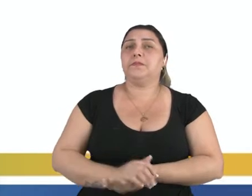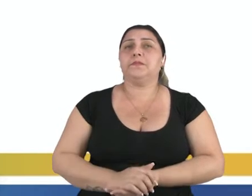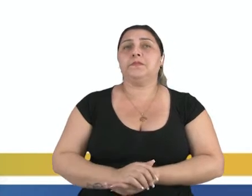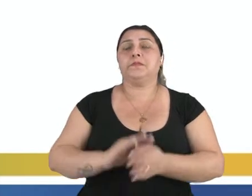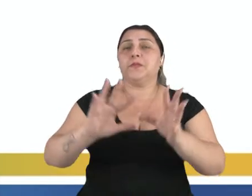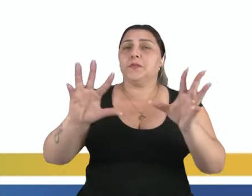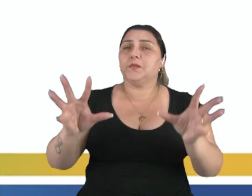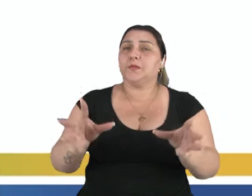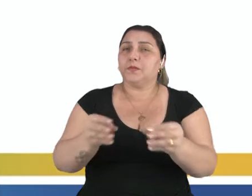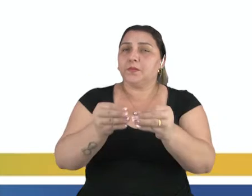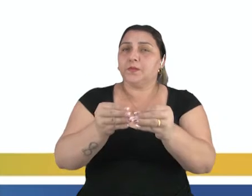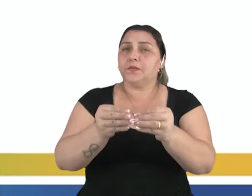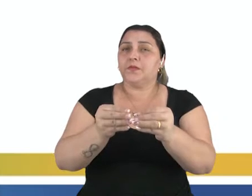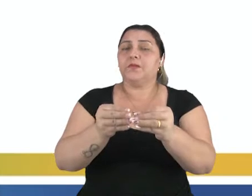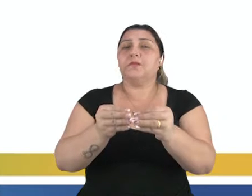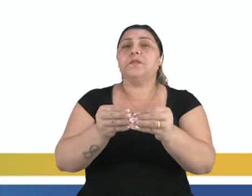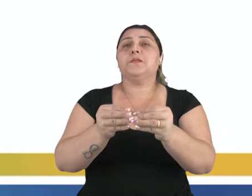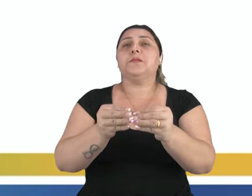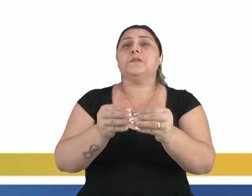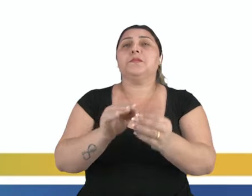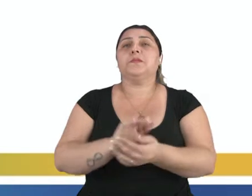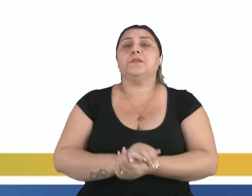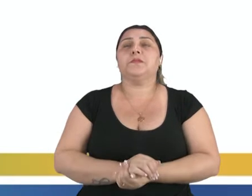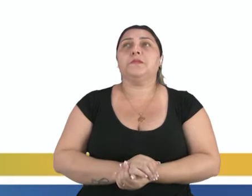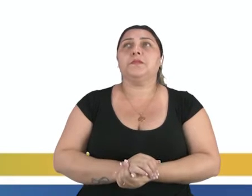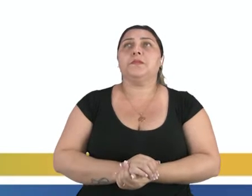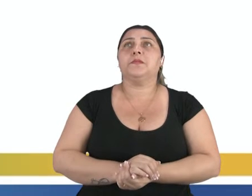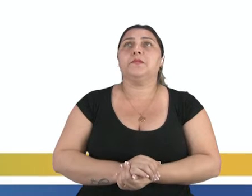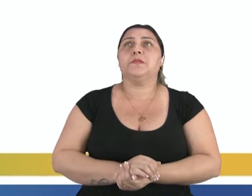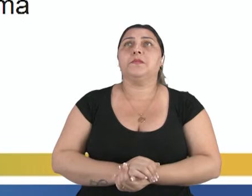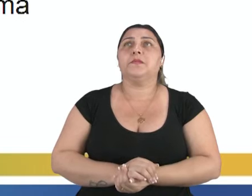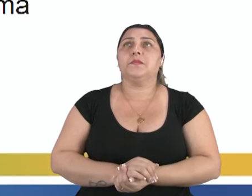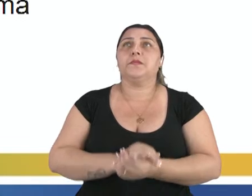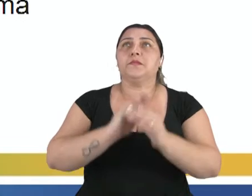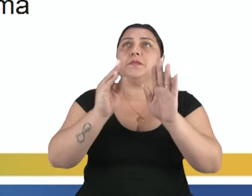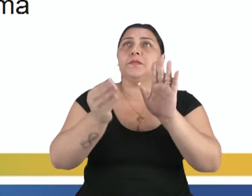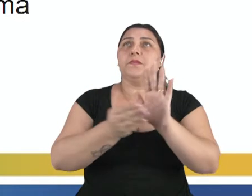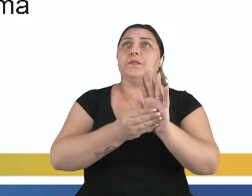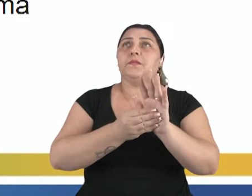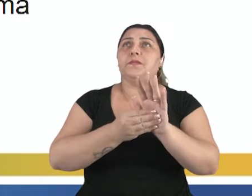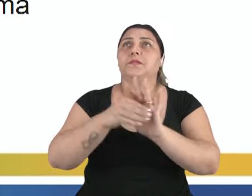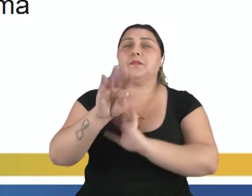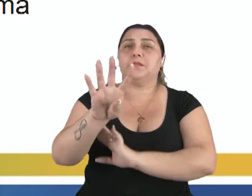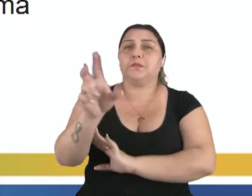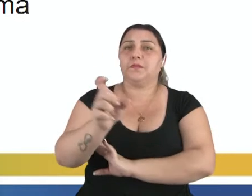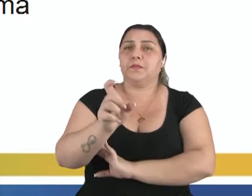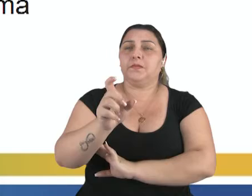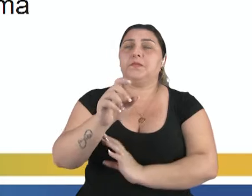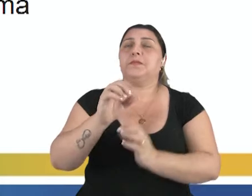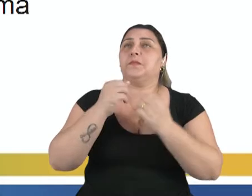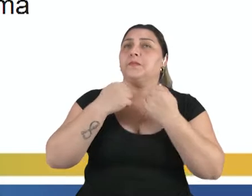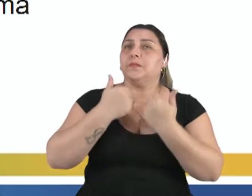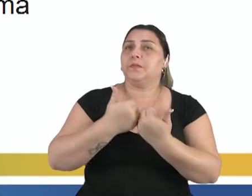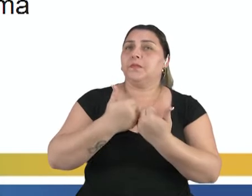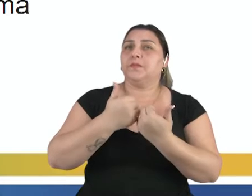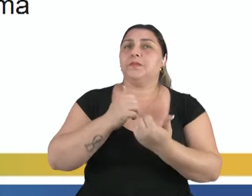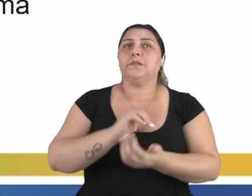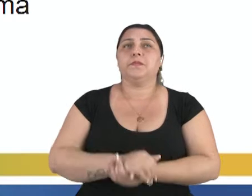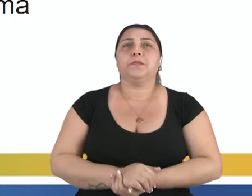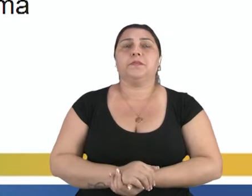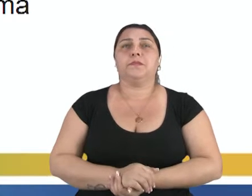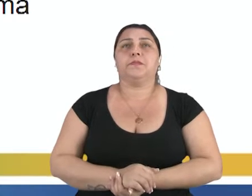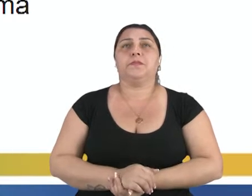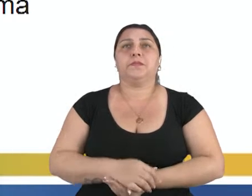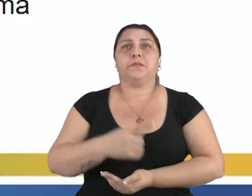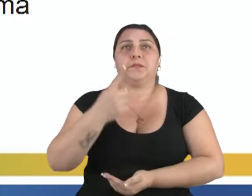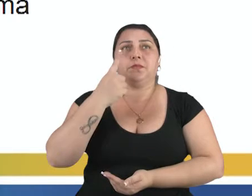então convém colocar 4x, certo? Então, olha só, gente, agora nós vamos acompanhar